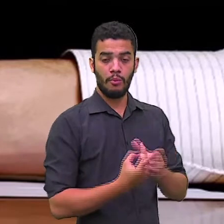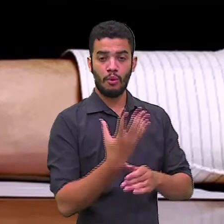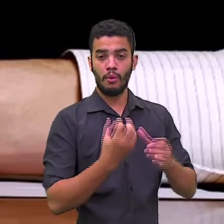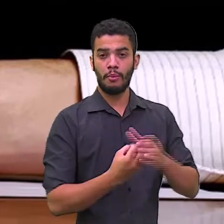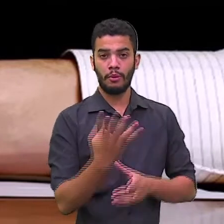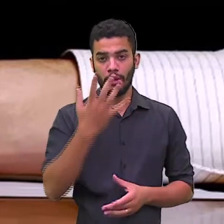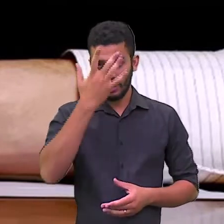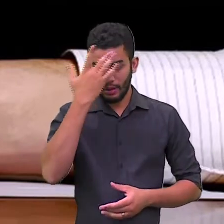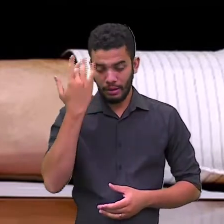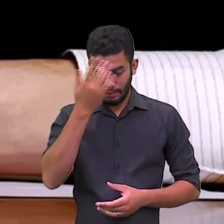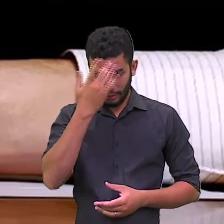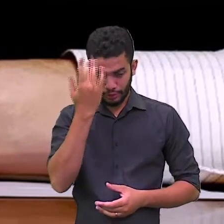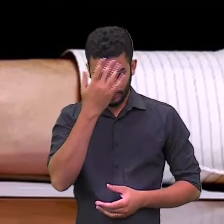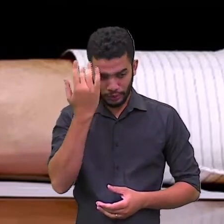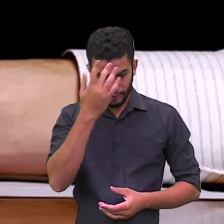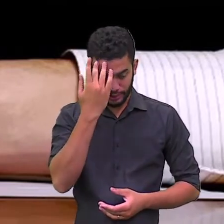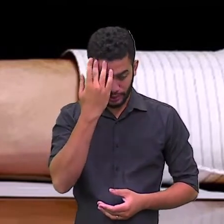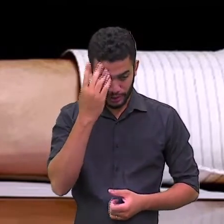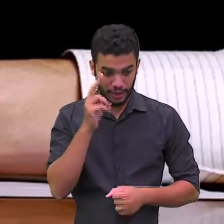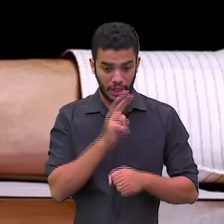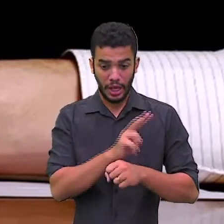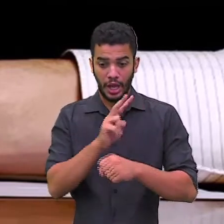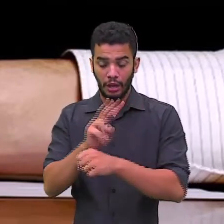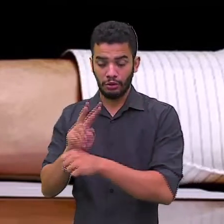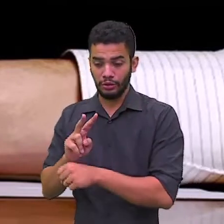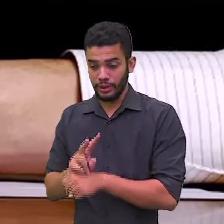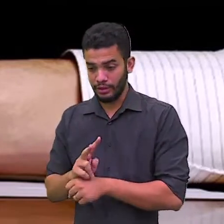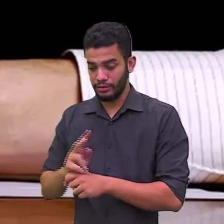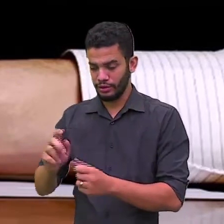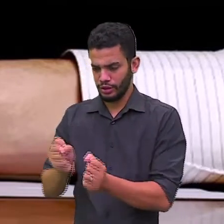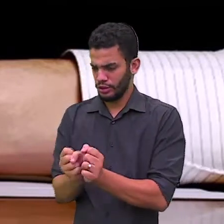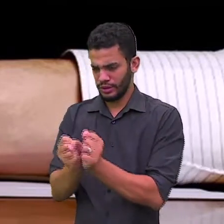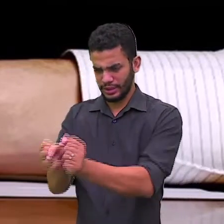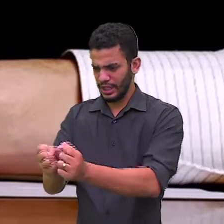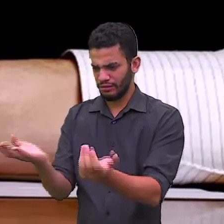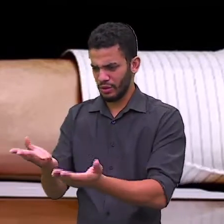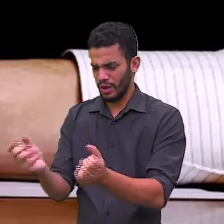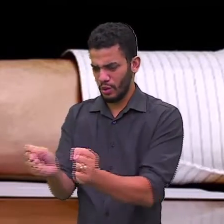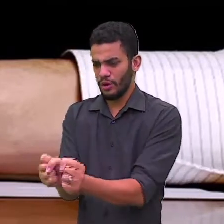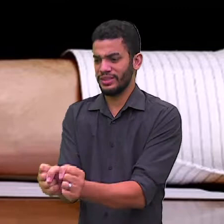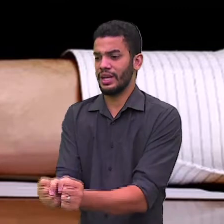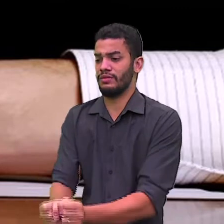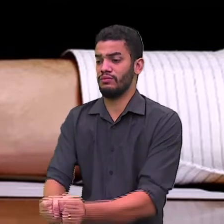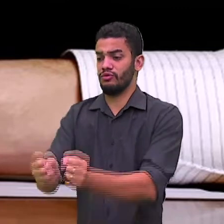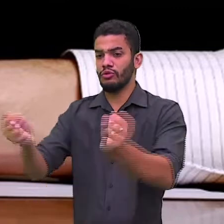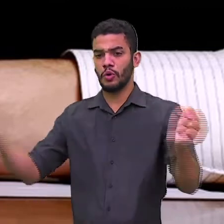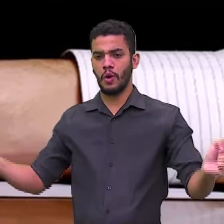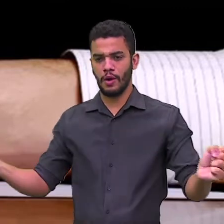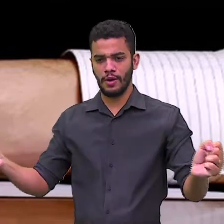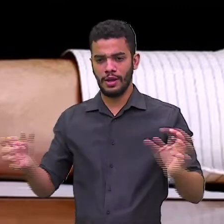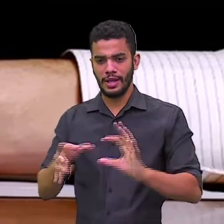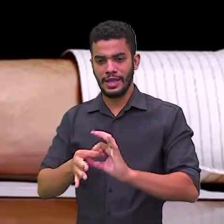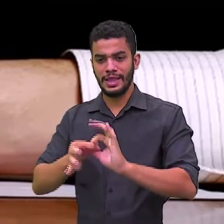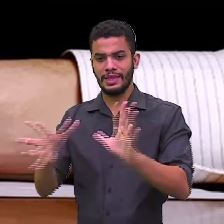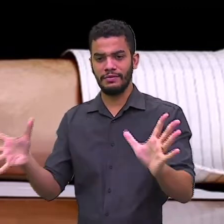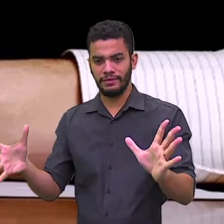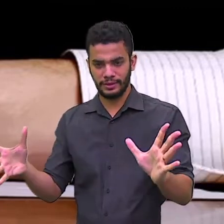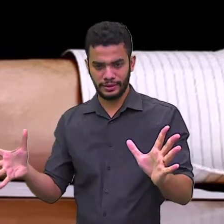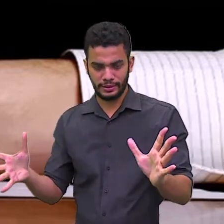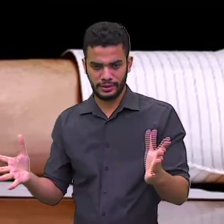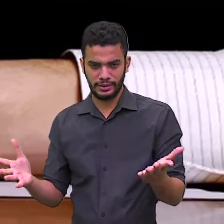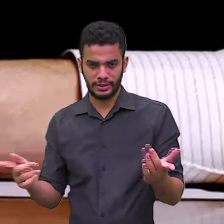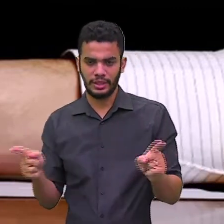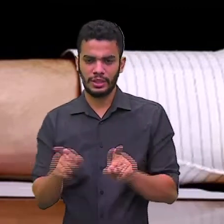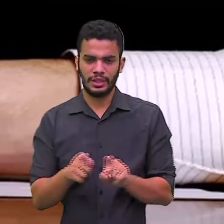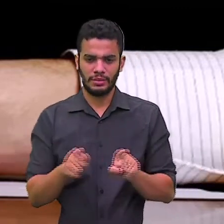país. Conferências abolicionistas foram organizadas, eventos públicos realizados, levantaram-se